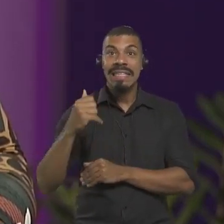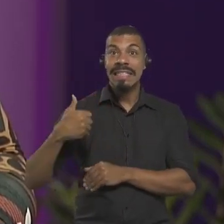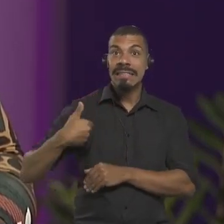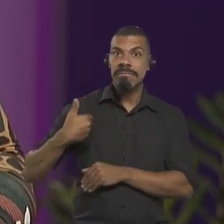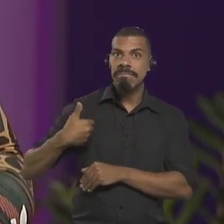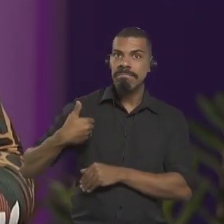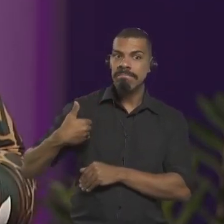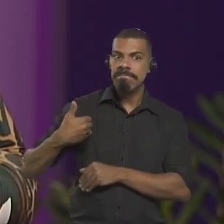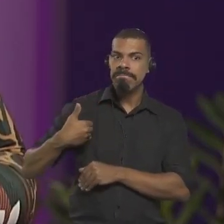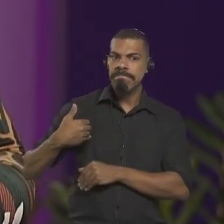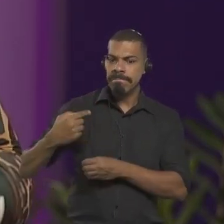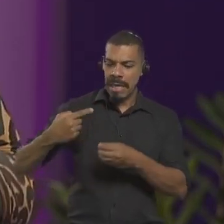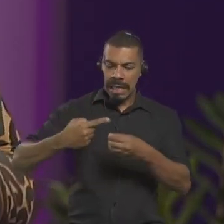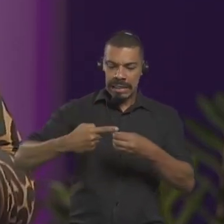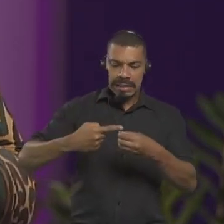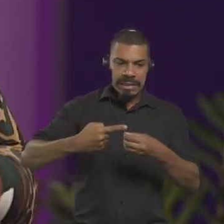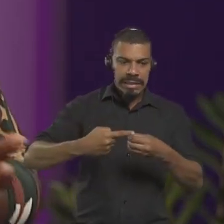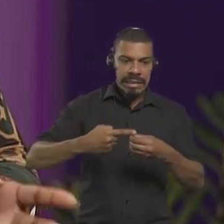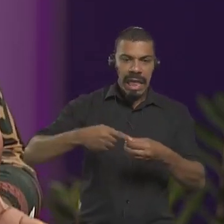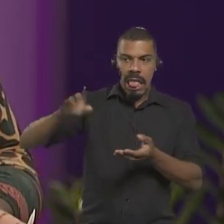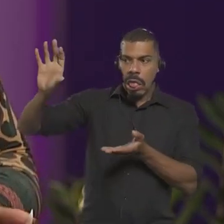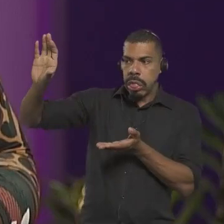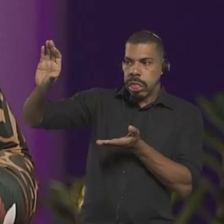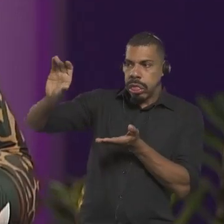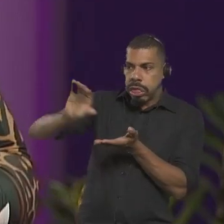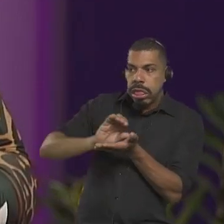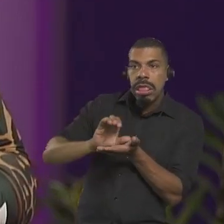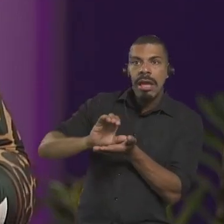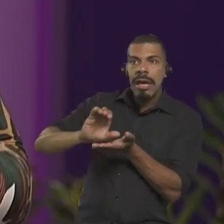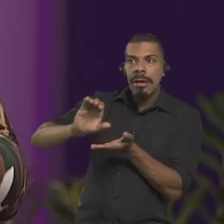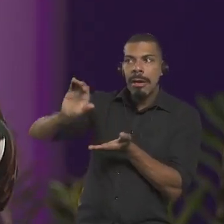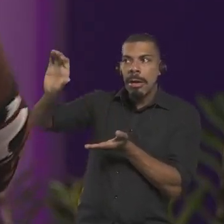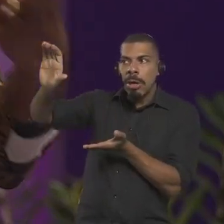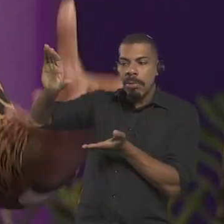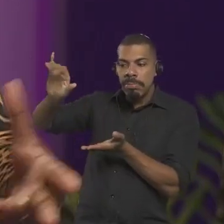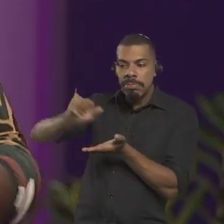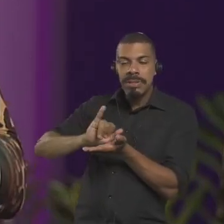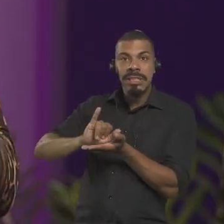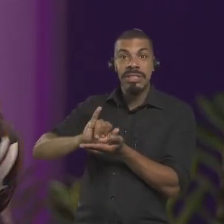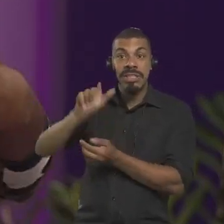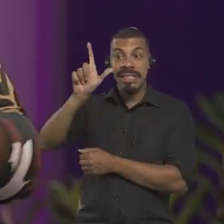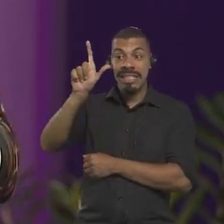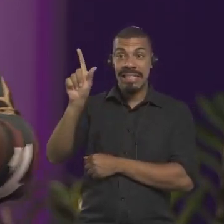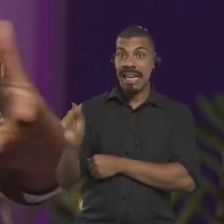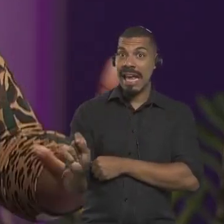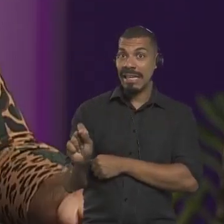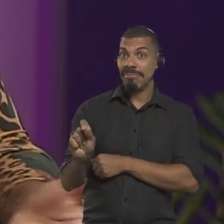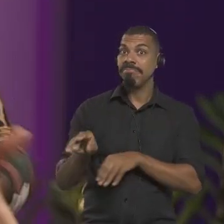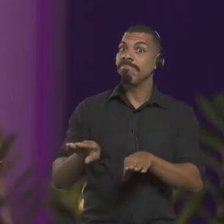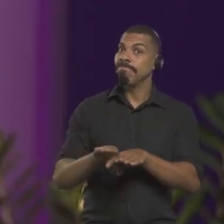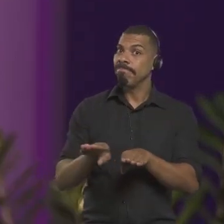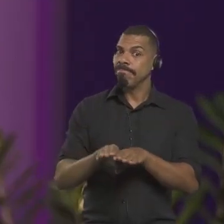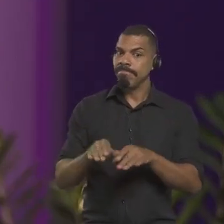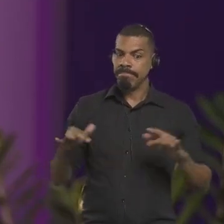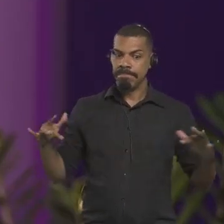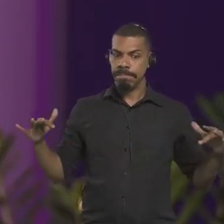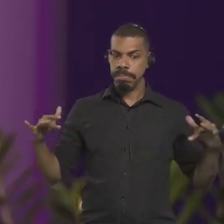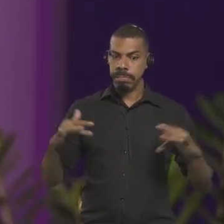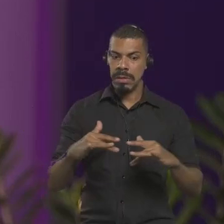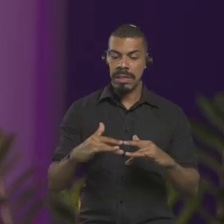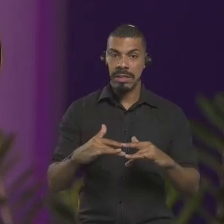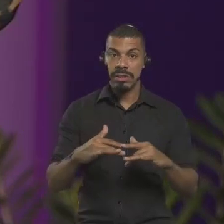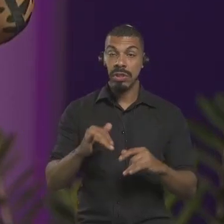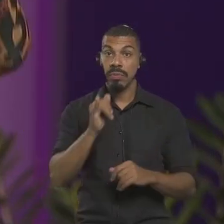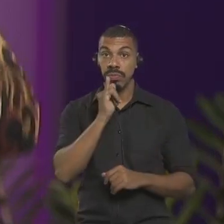cidade, é uma cidade que tem uma imigração italiana fortíssima, então nem as escolas públicas você tem uma massa de crianças pretas em